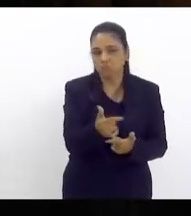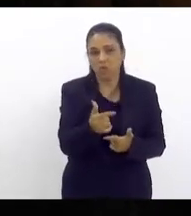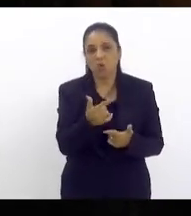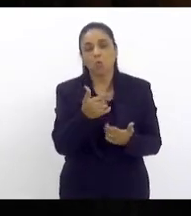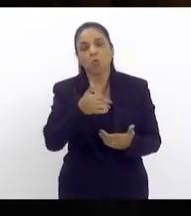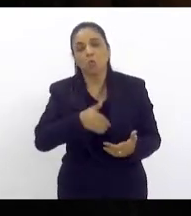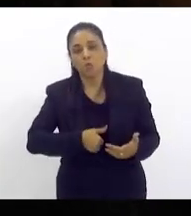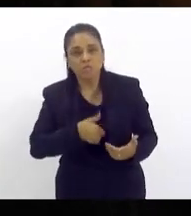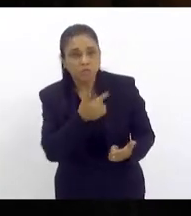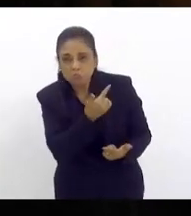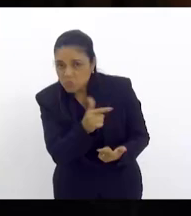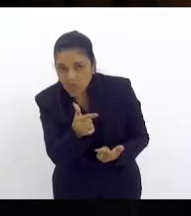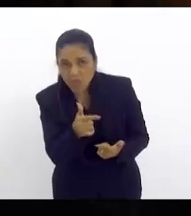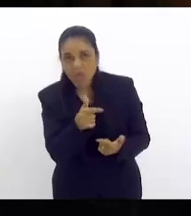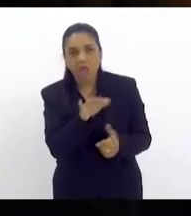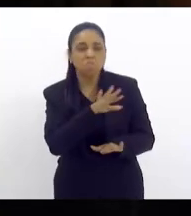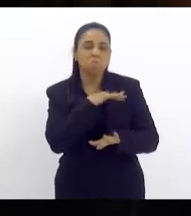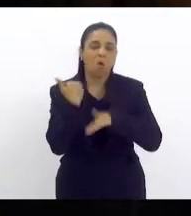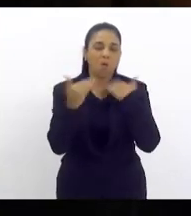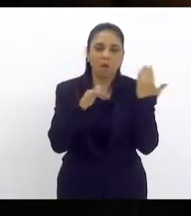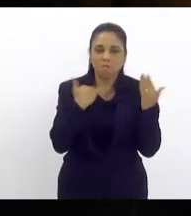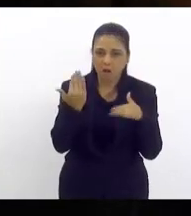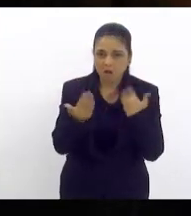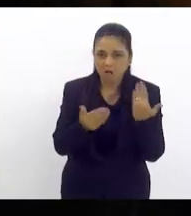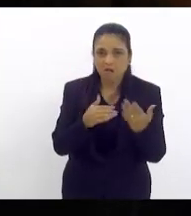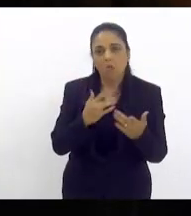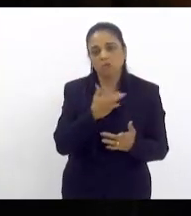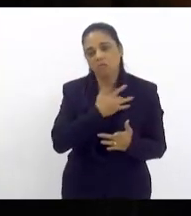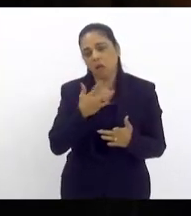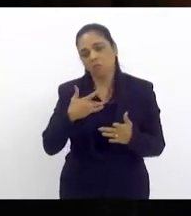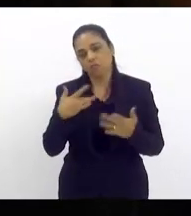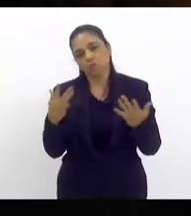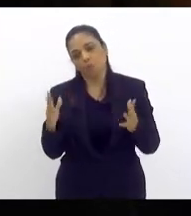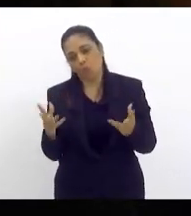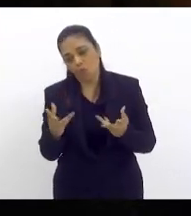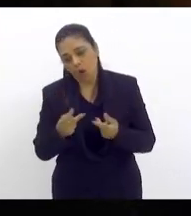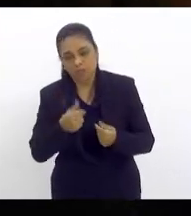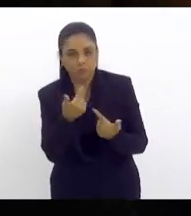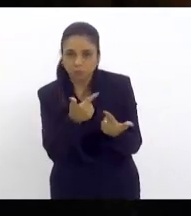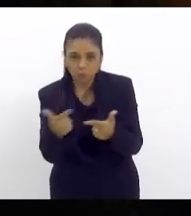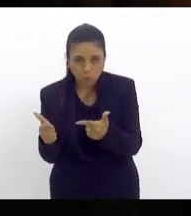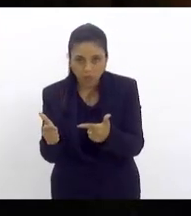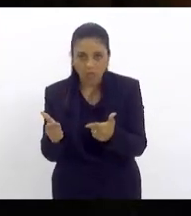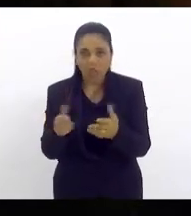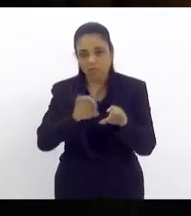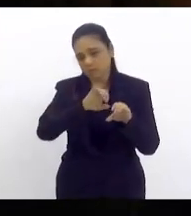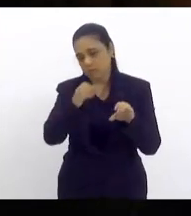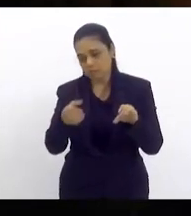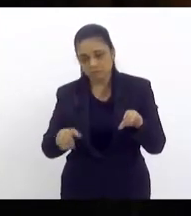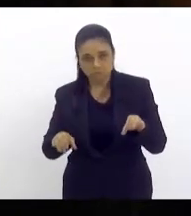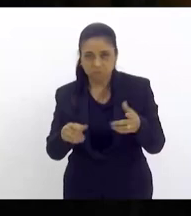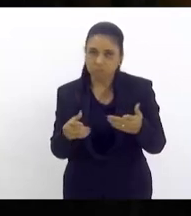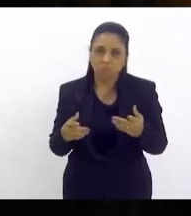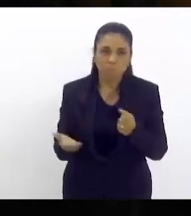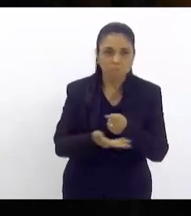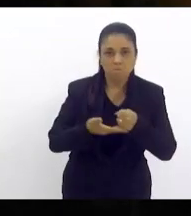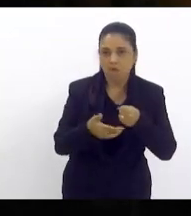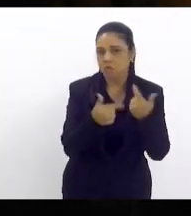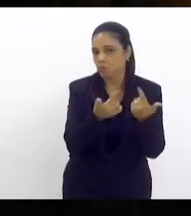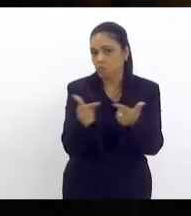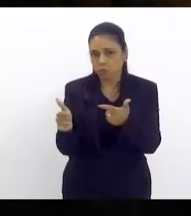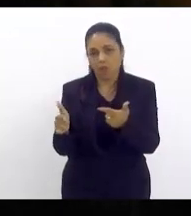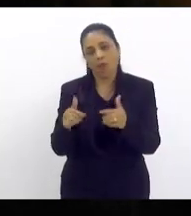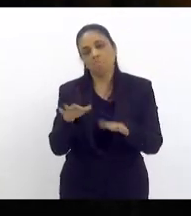deixa morrer sem acesso à saúde de qualidade saneamento básico então É nesse sentido a importância da gente falar